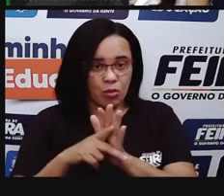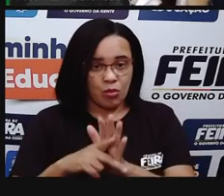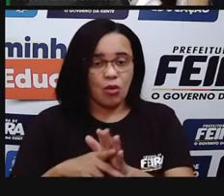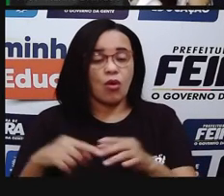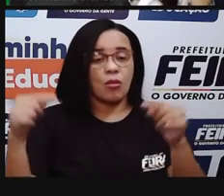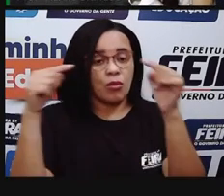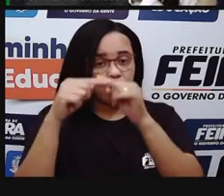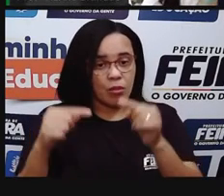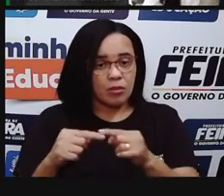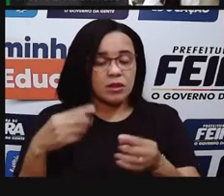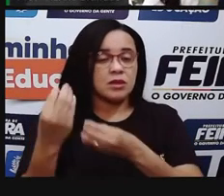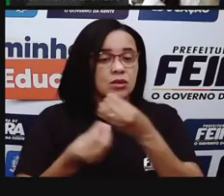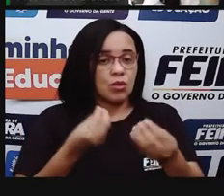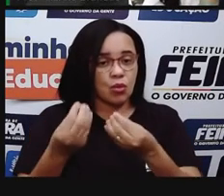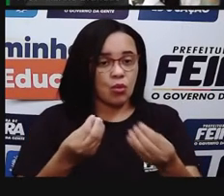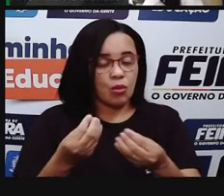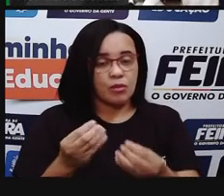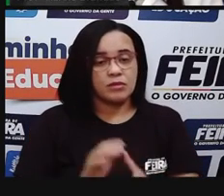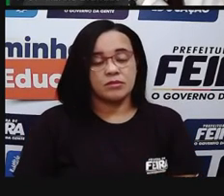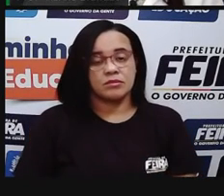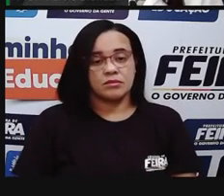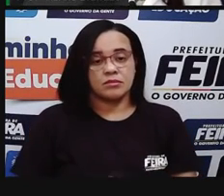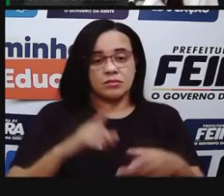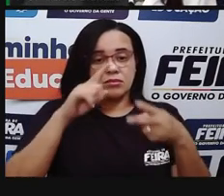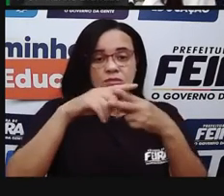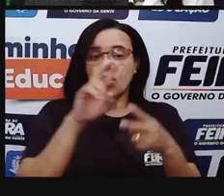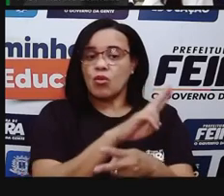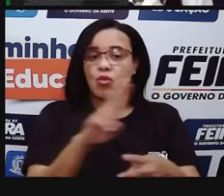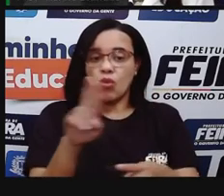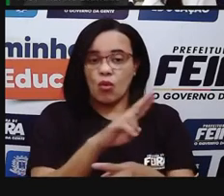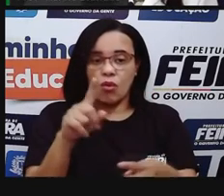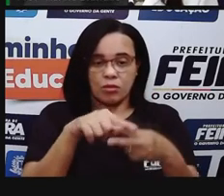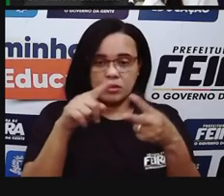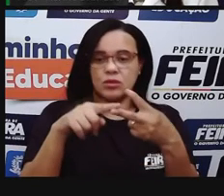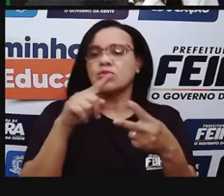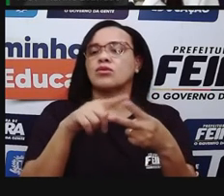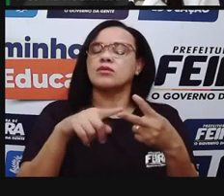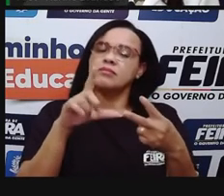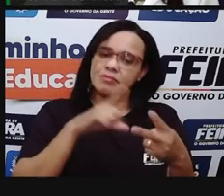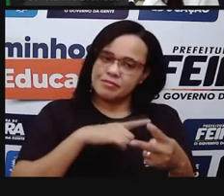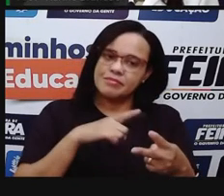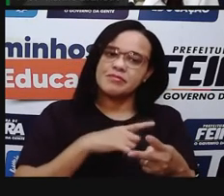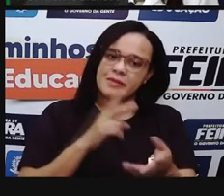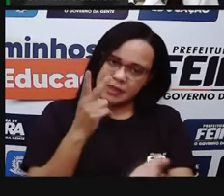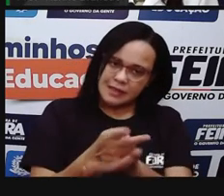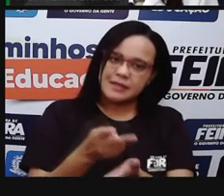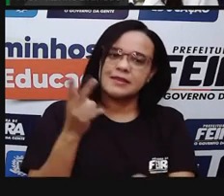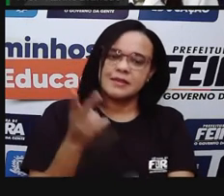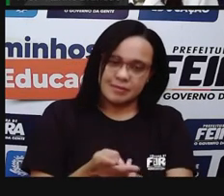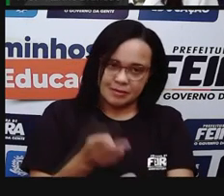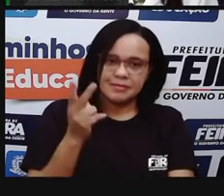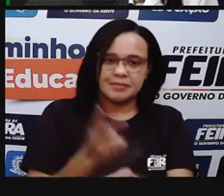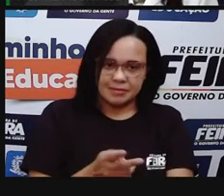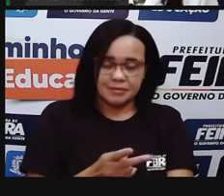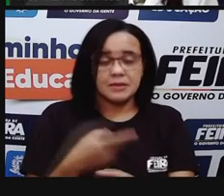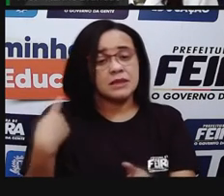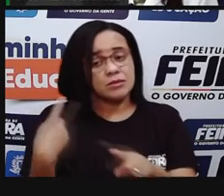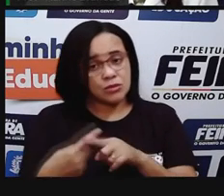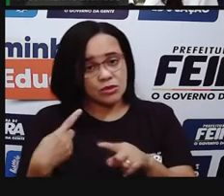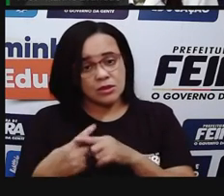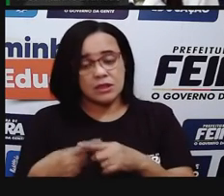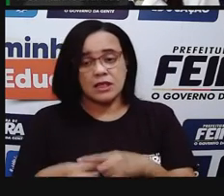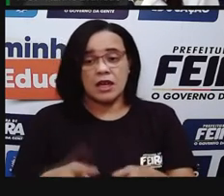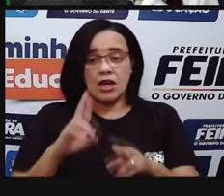duplos. A gente chama de binômios, ok? E esse primeiro nome aqui é sempre uma referência ao nome